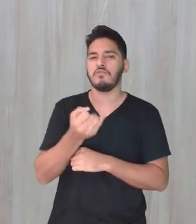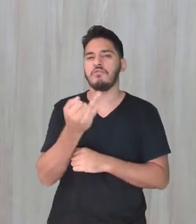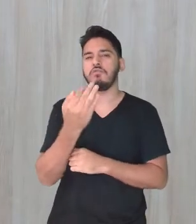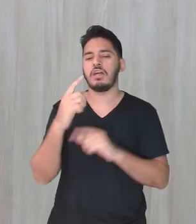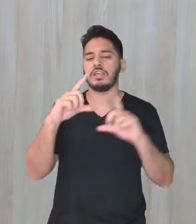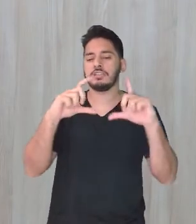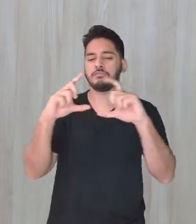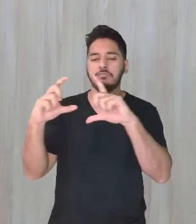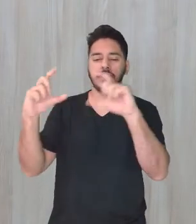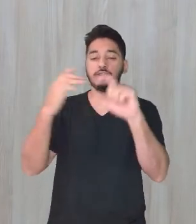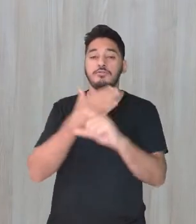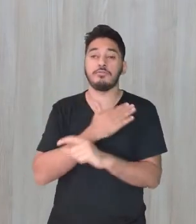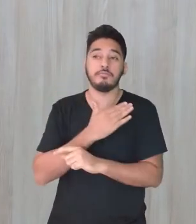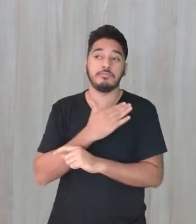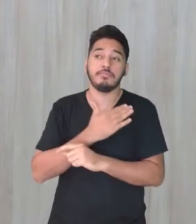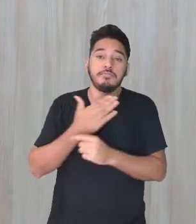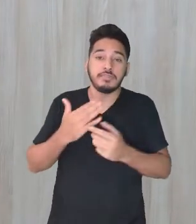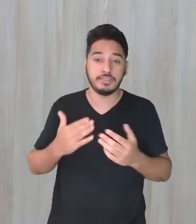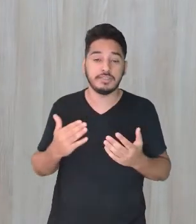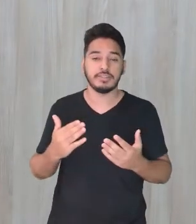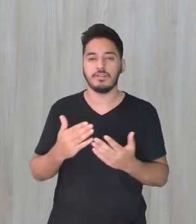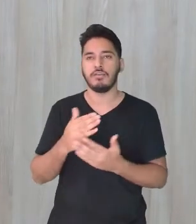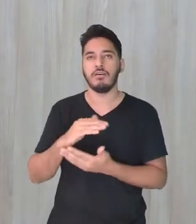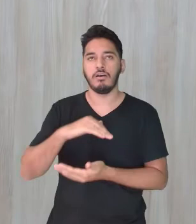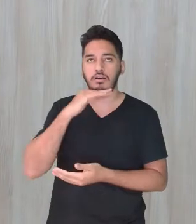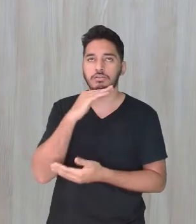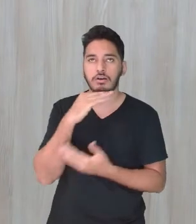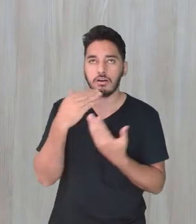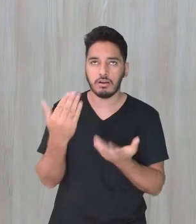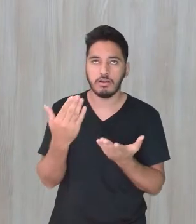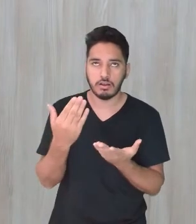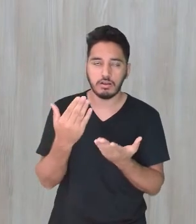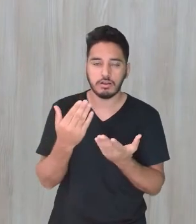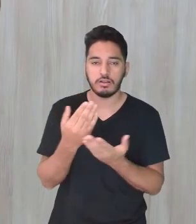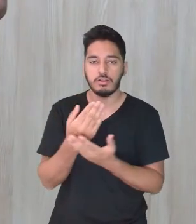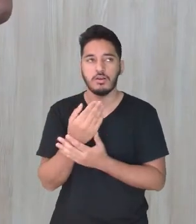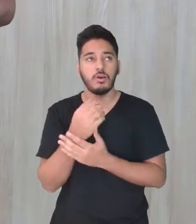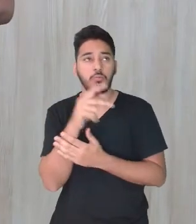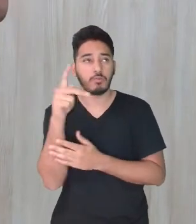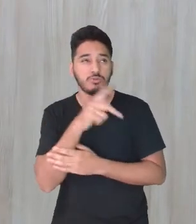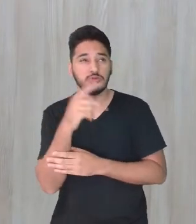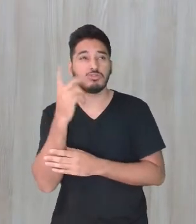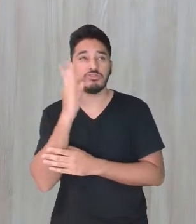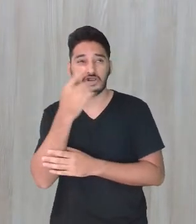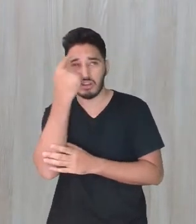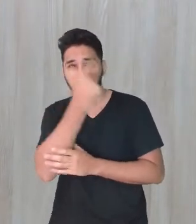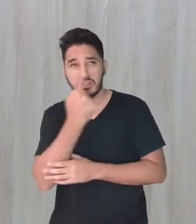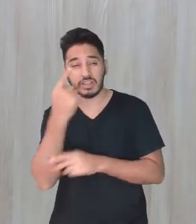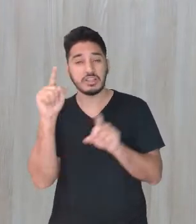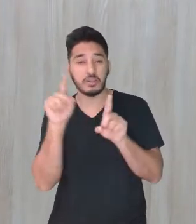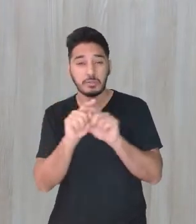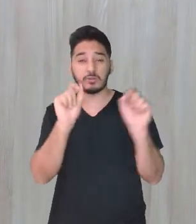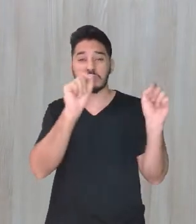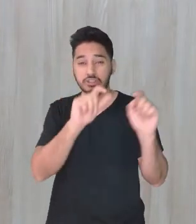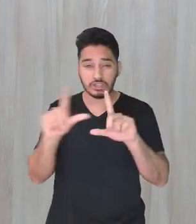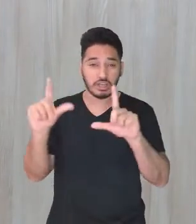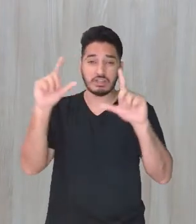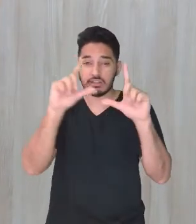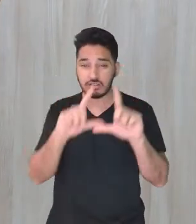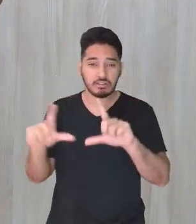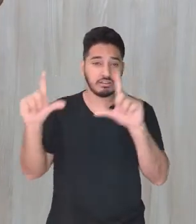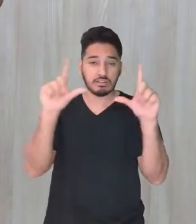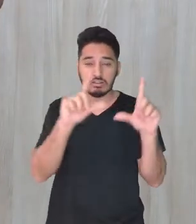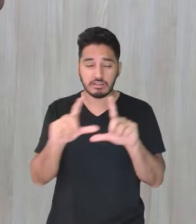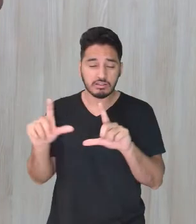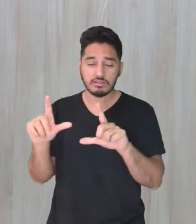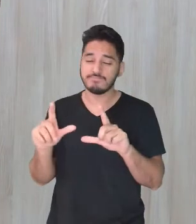fotos minhas aí, né? Vocês vão enjoar, vocês vão ver minha cara aqui falando com vocês e na tela também, em algumas imagens,